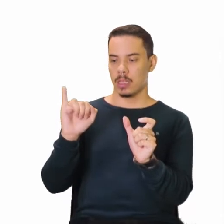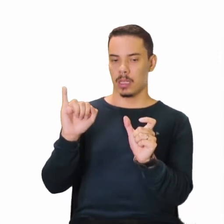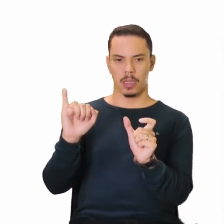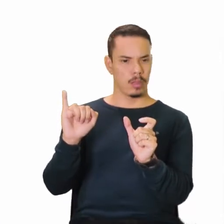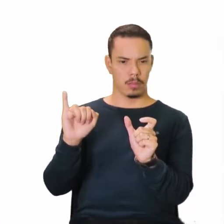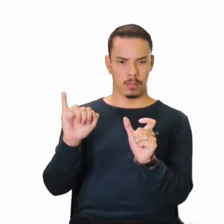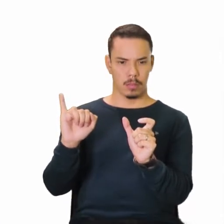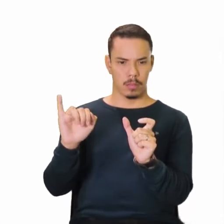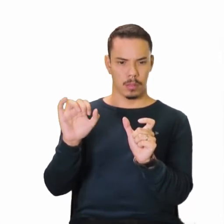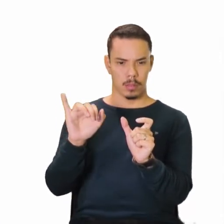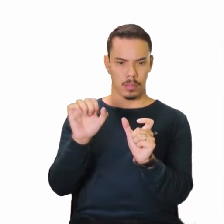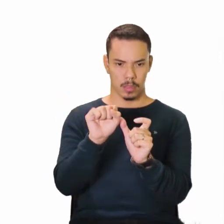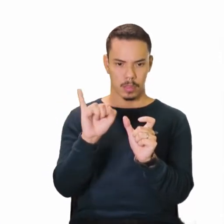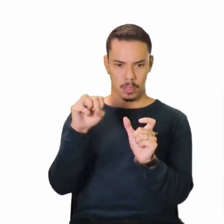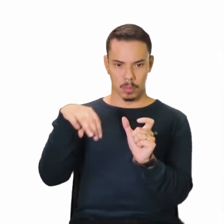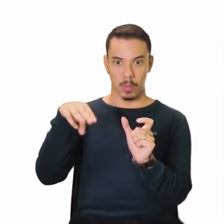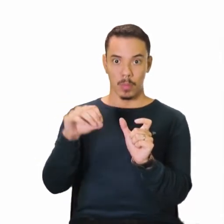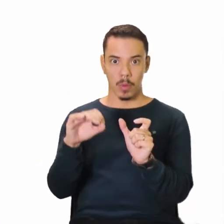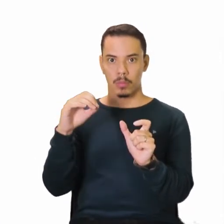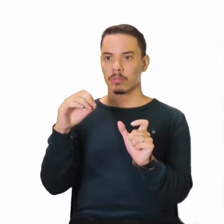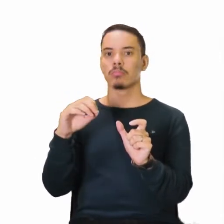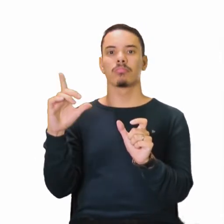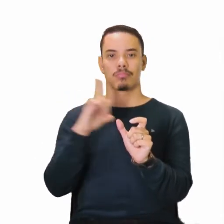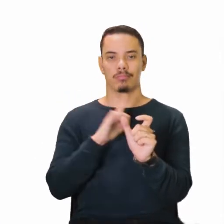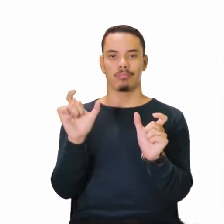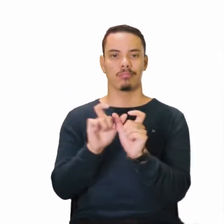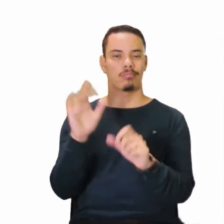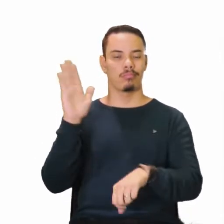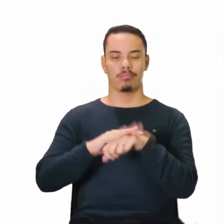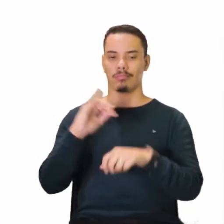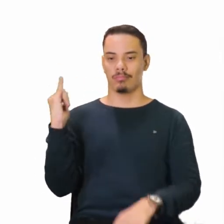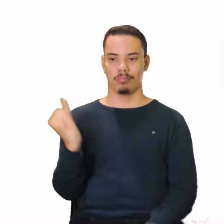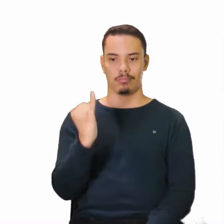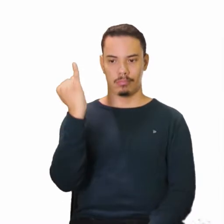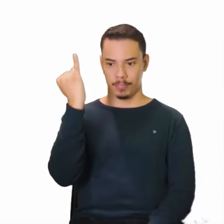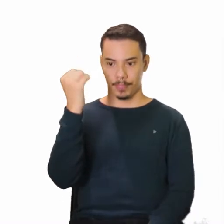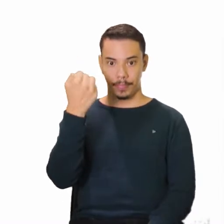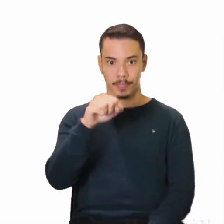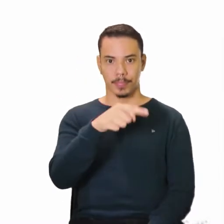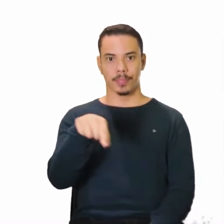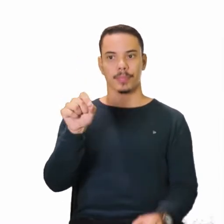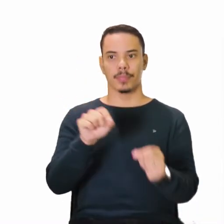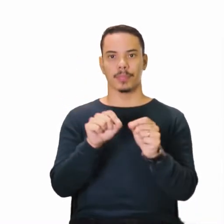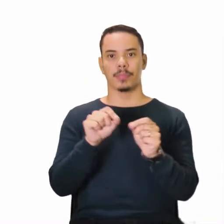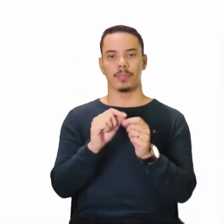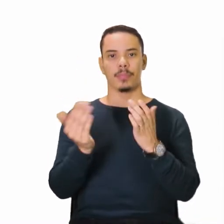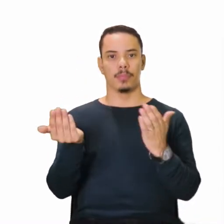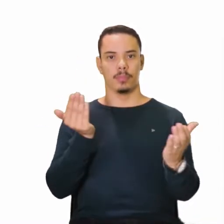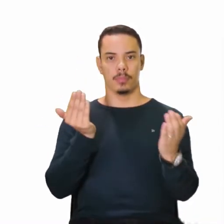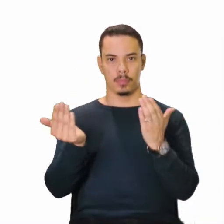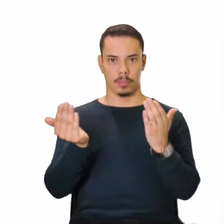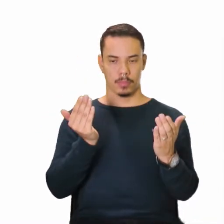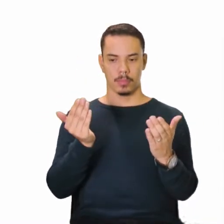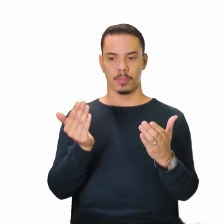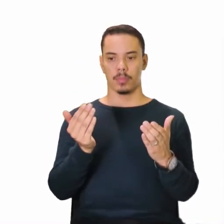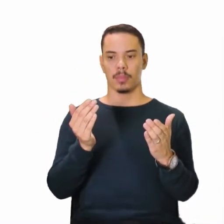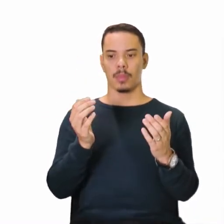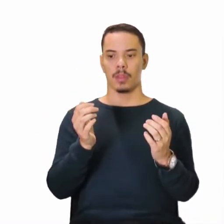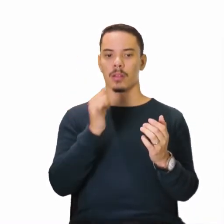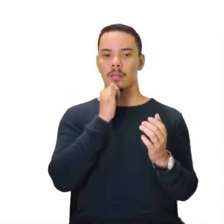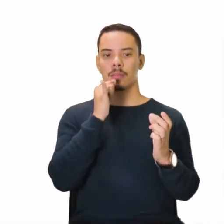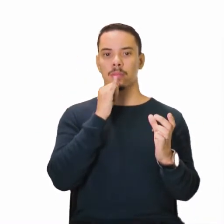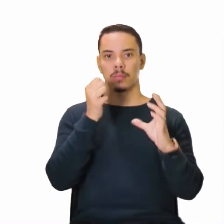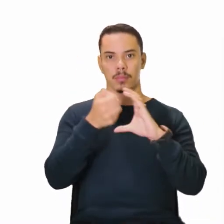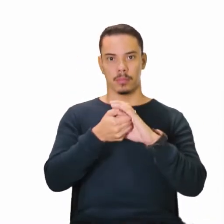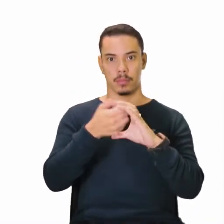palavra vai fazer toda a diferença. Toda vez que você for fazer uma comparação de uma característica